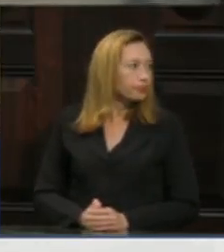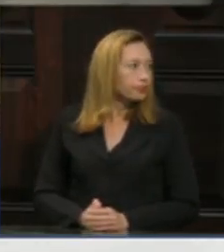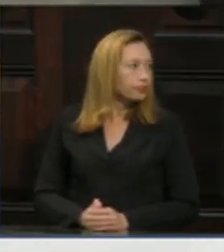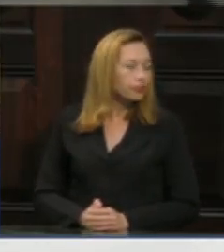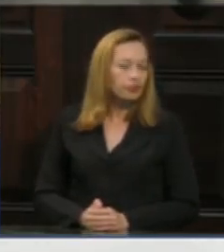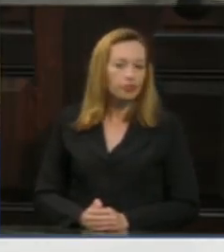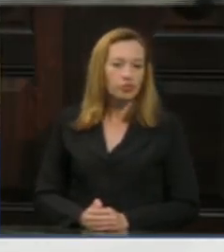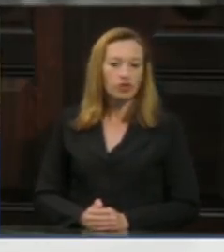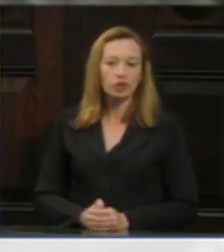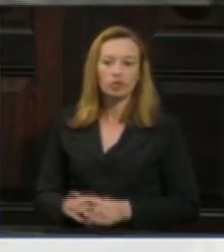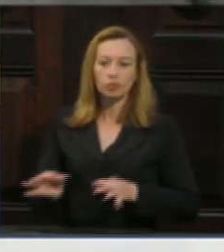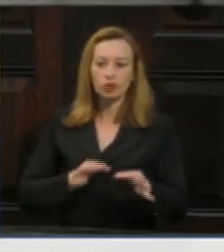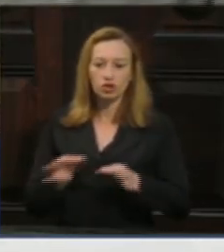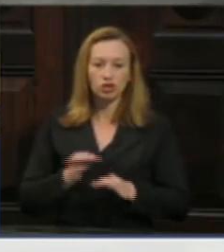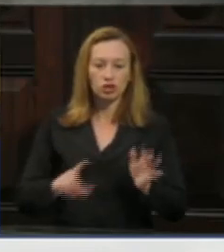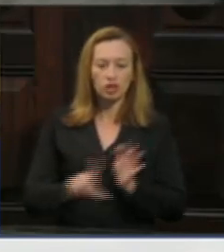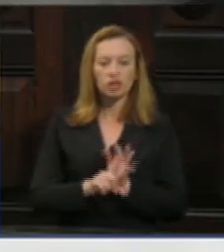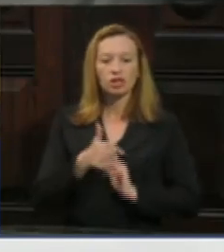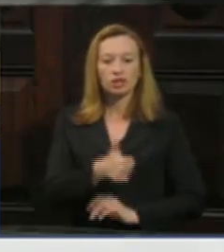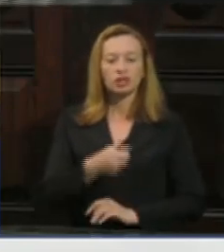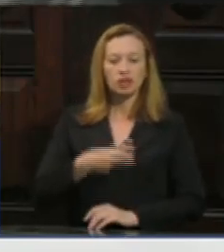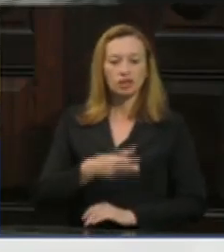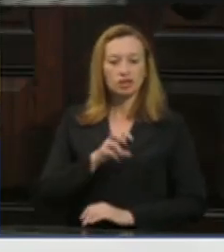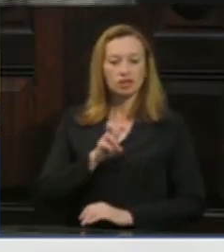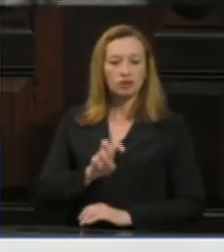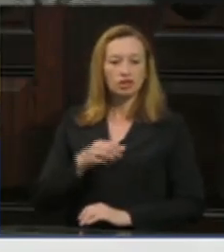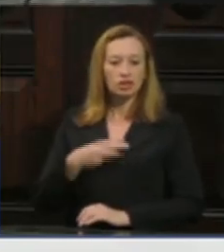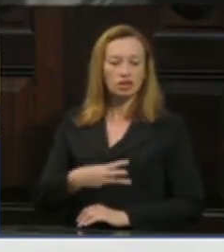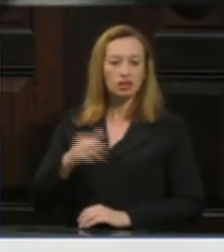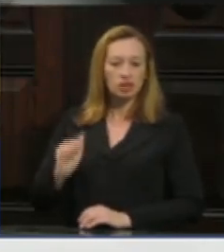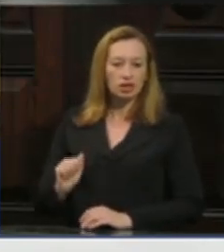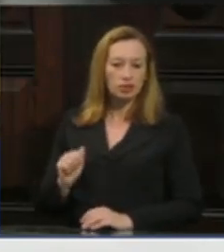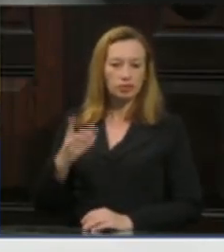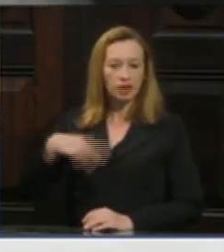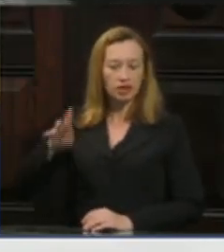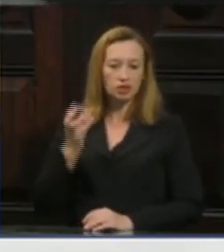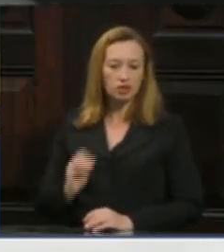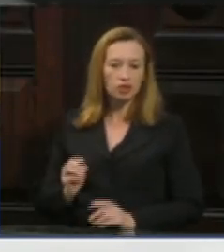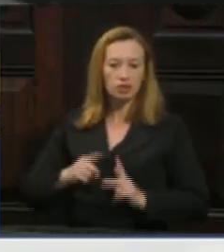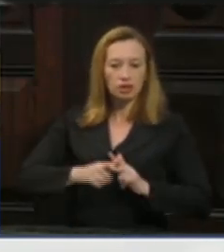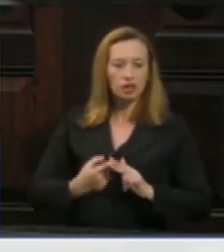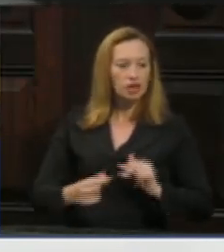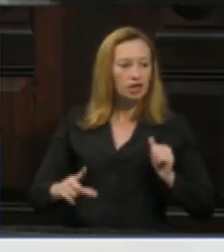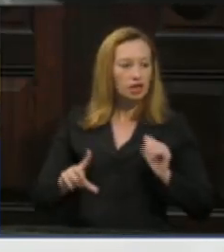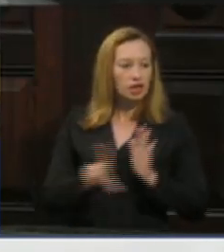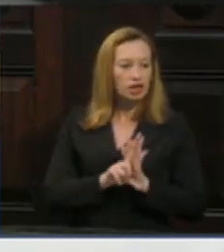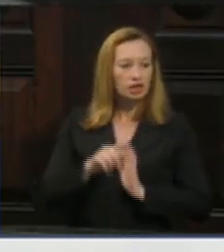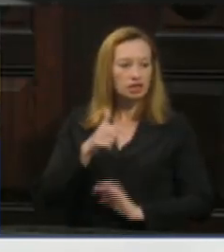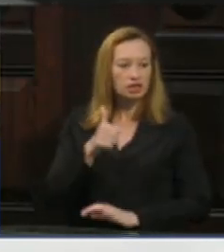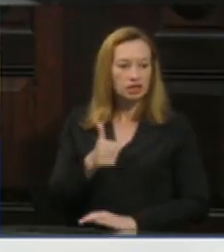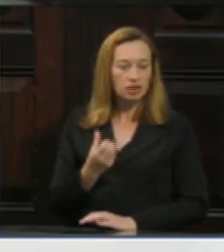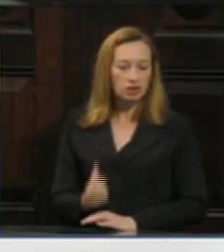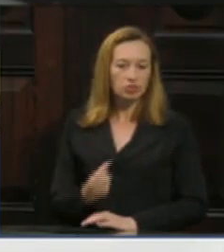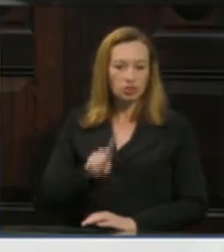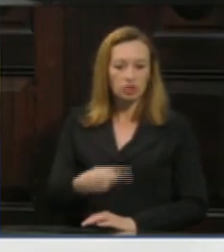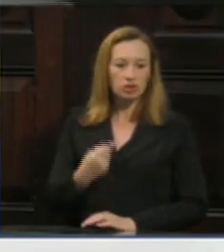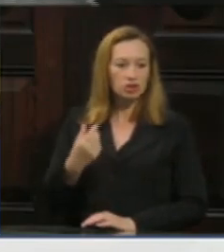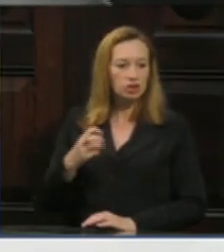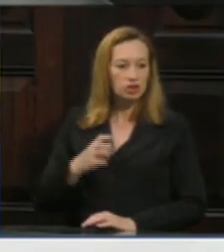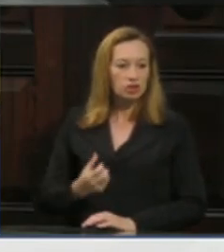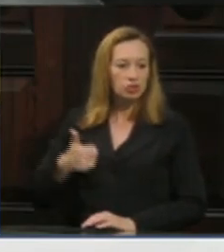da educação no campo, onde as necessidades são muito grandes e o potencial também muito interessante. Obrigado, presidente.